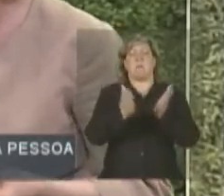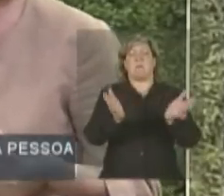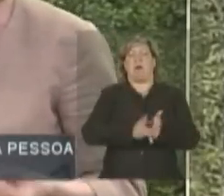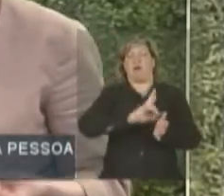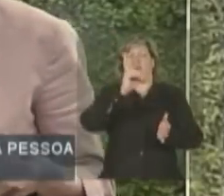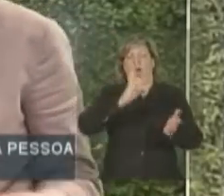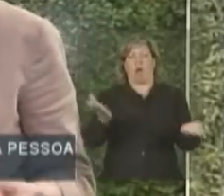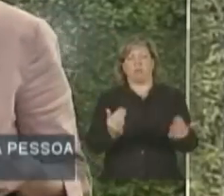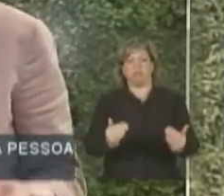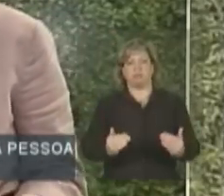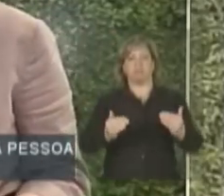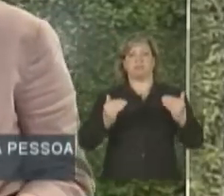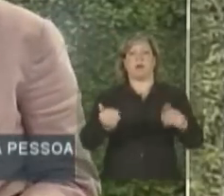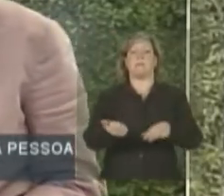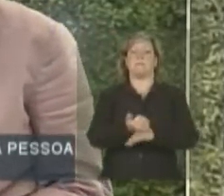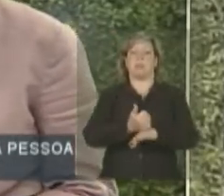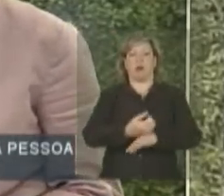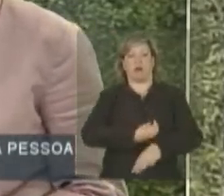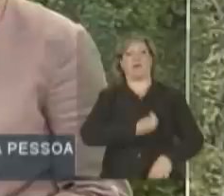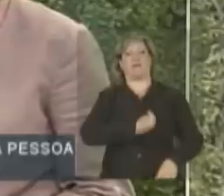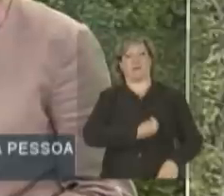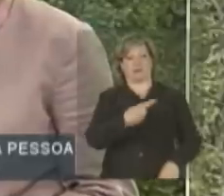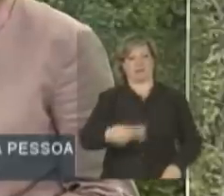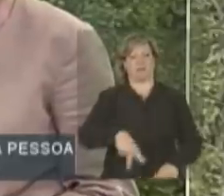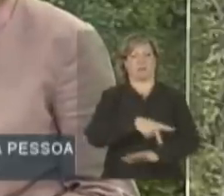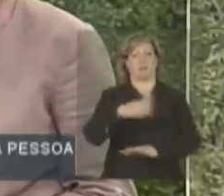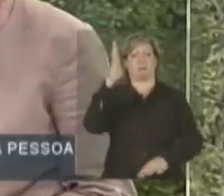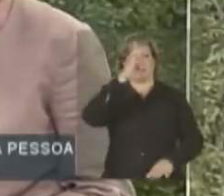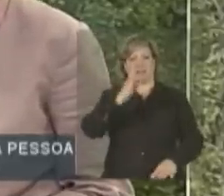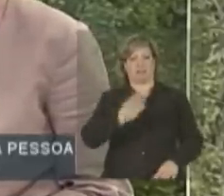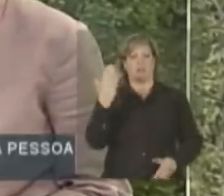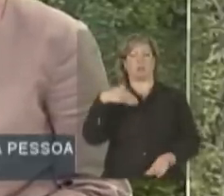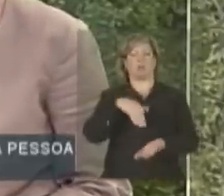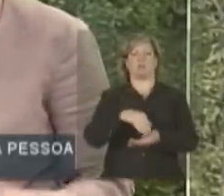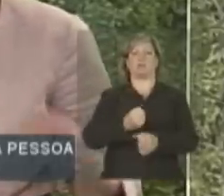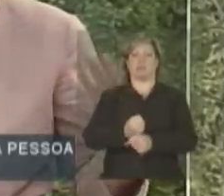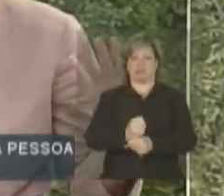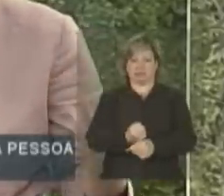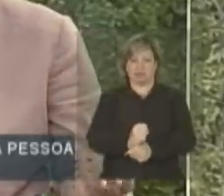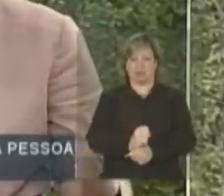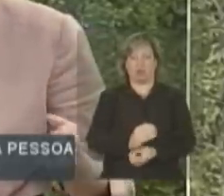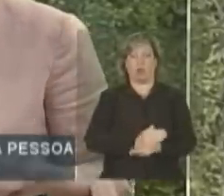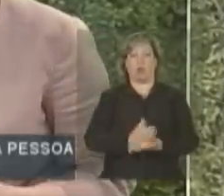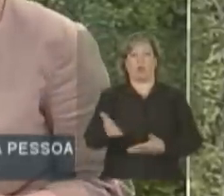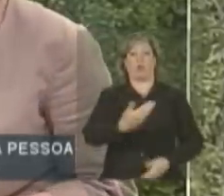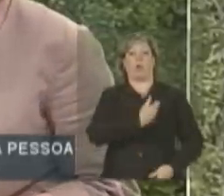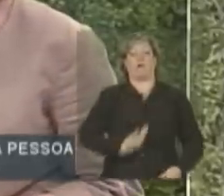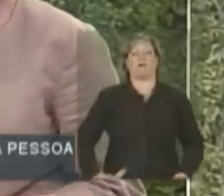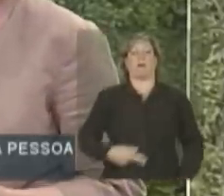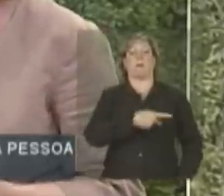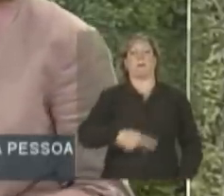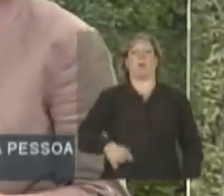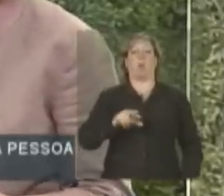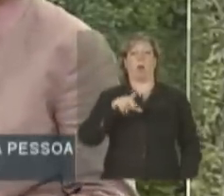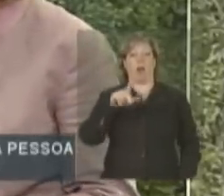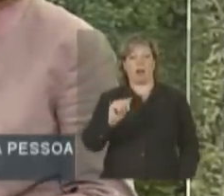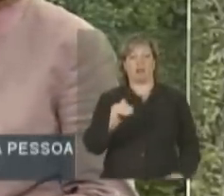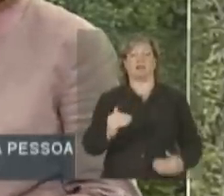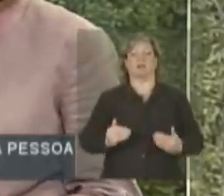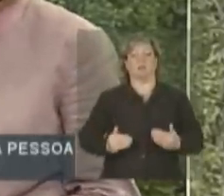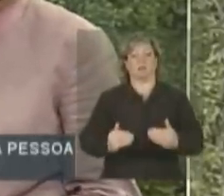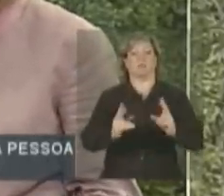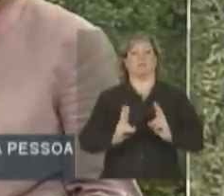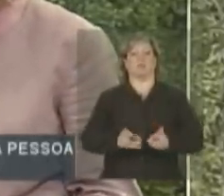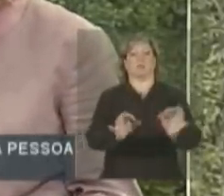e alcançaram dias melhores na nação brasileira ao longo dos últimos anos, a partir do governo do presidente Lula, seguindo o